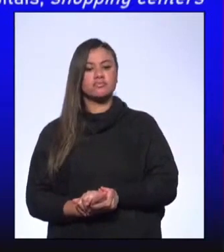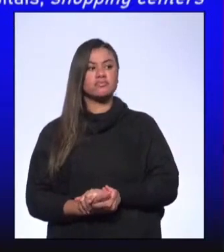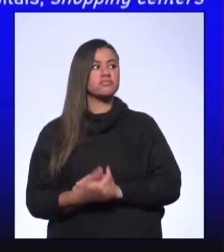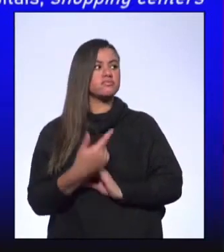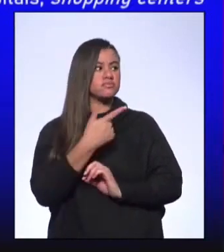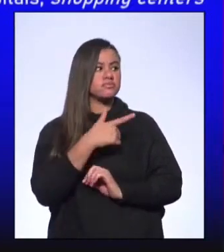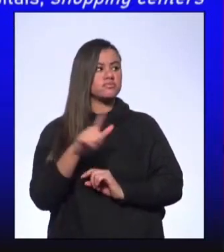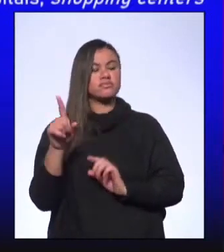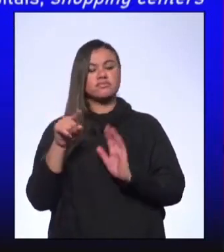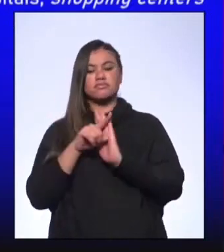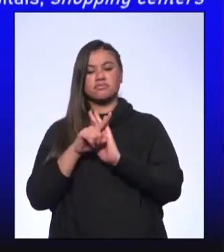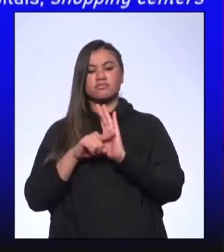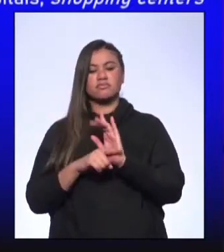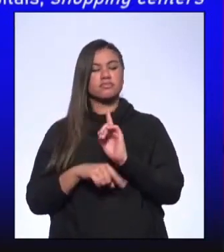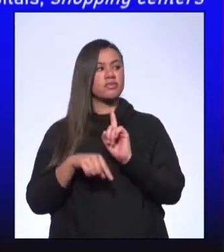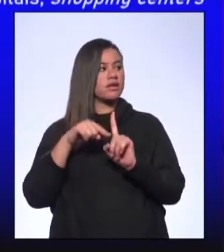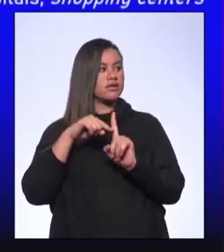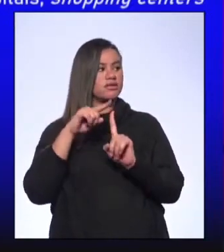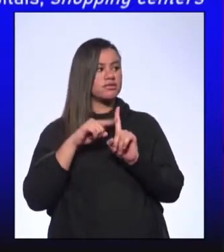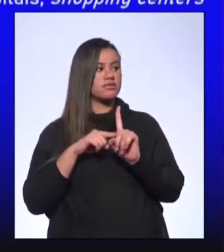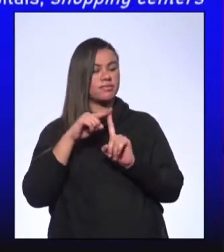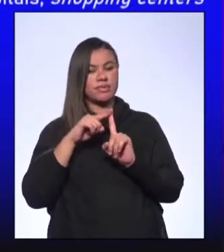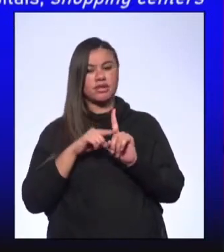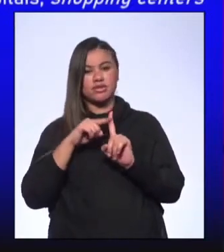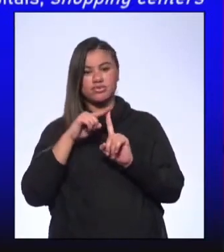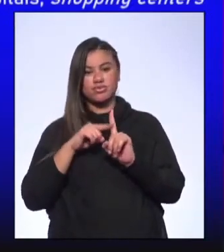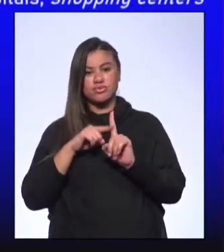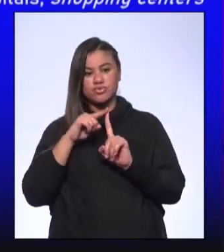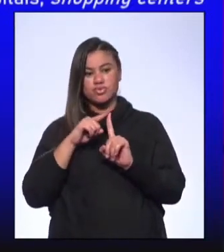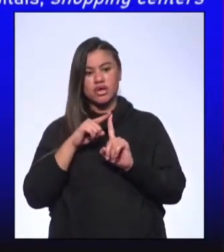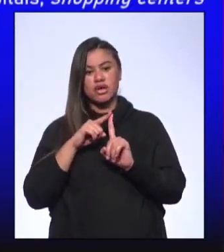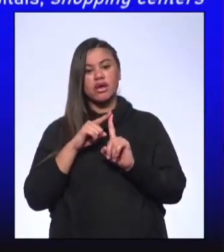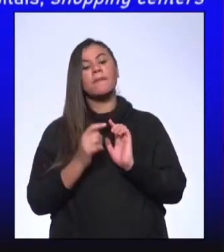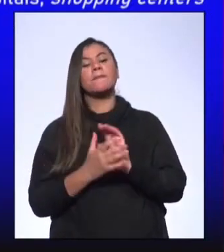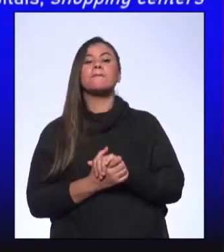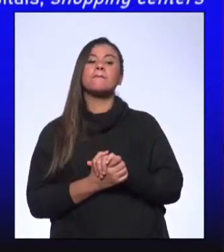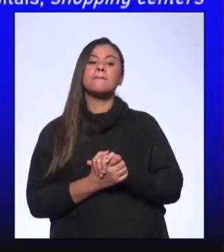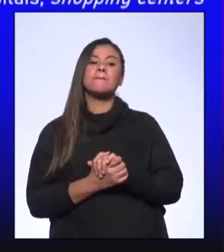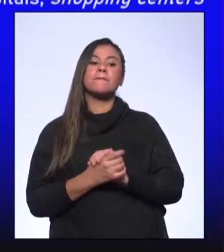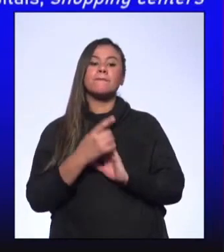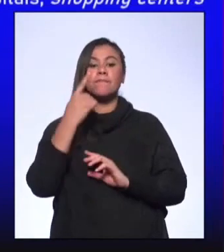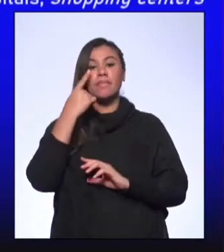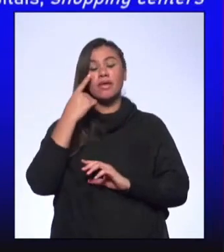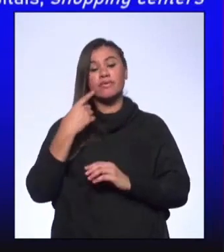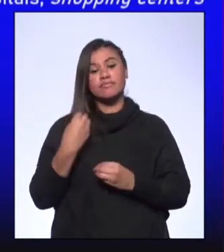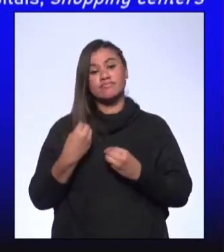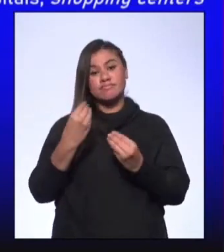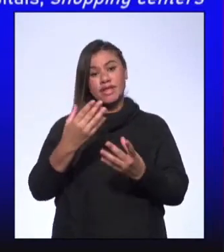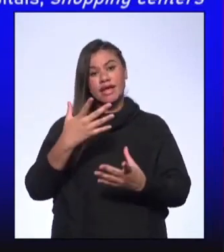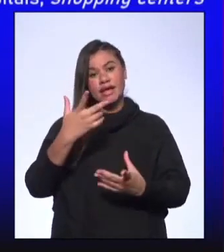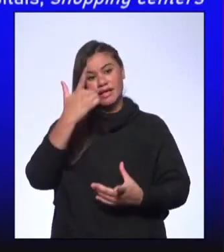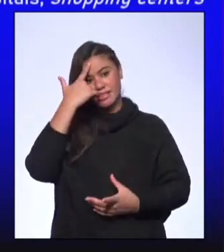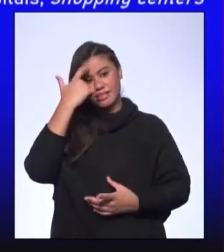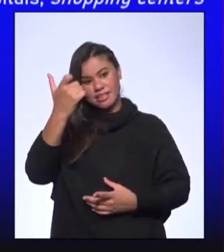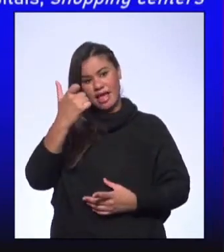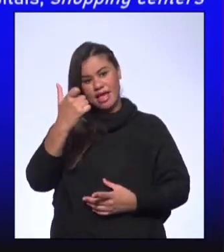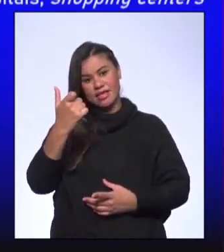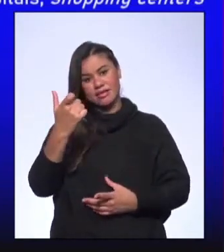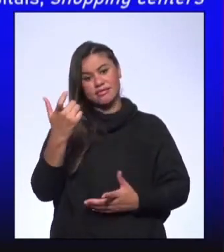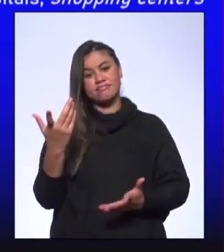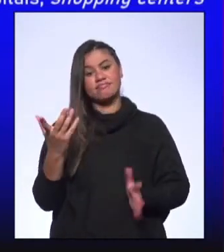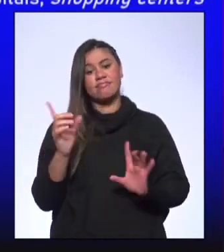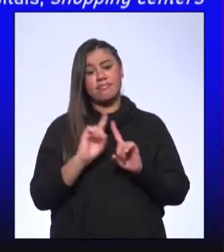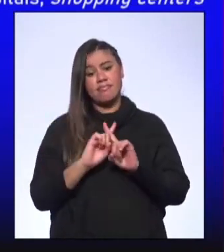temperatura, não sei a opinião de todos vocês, mas eu, em particular, tenho uma ideia que essa me parece uma estratégia pouco